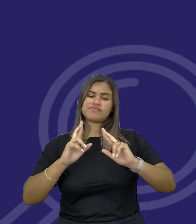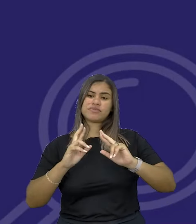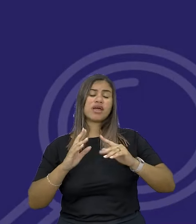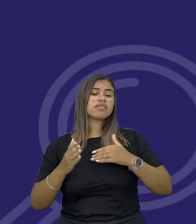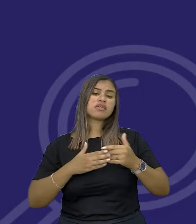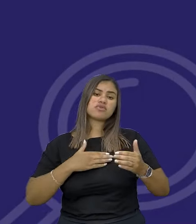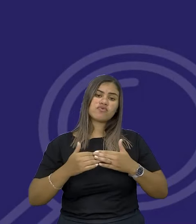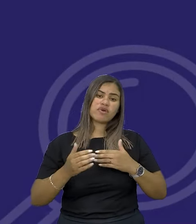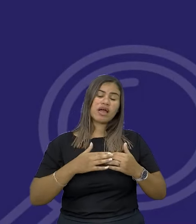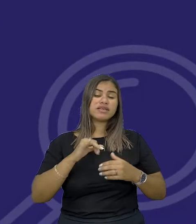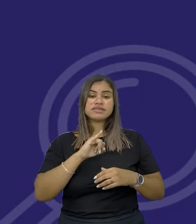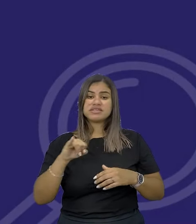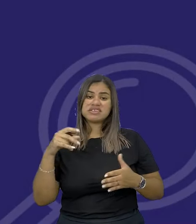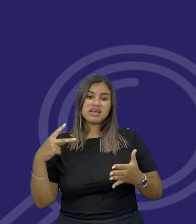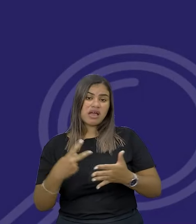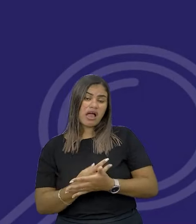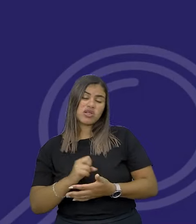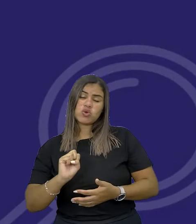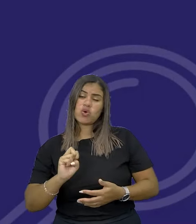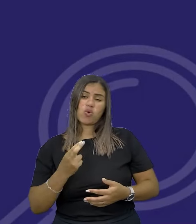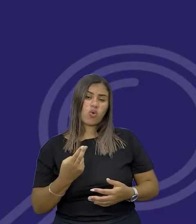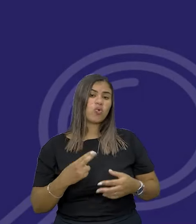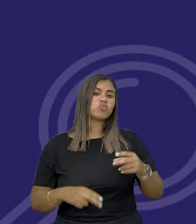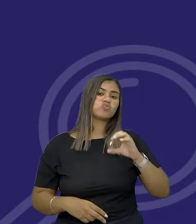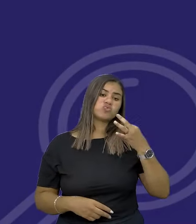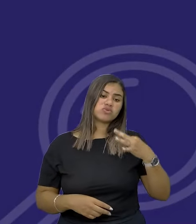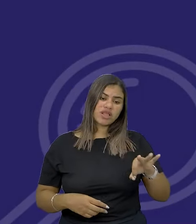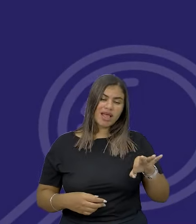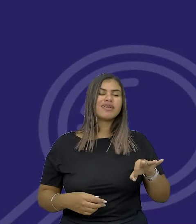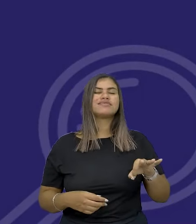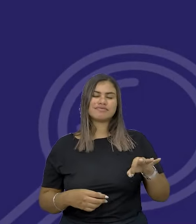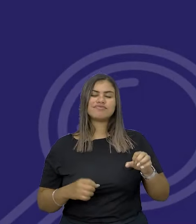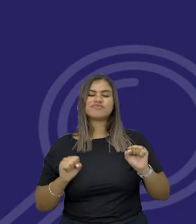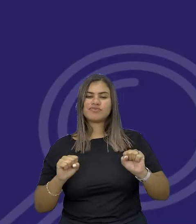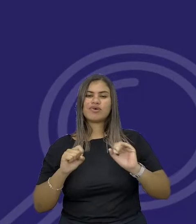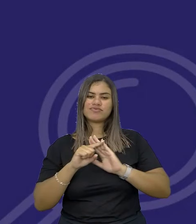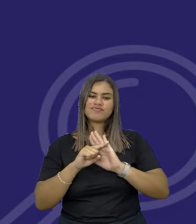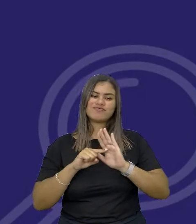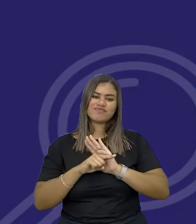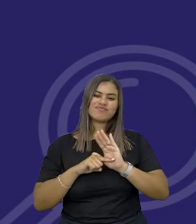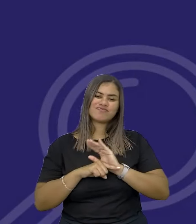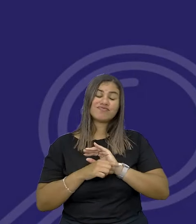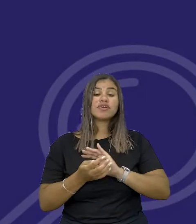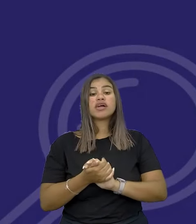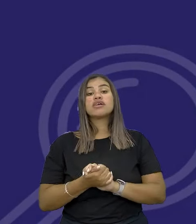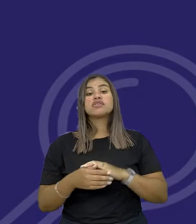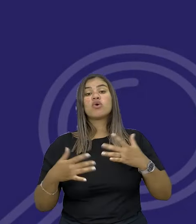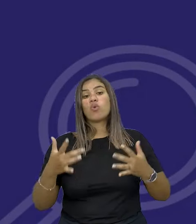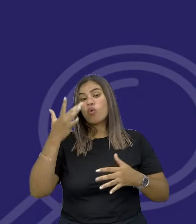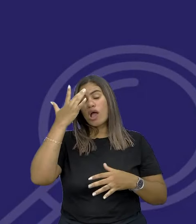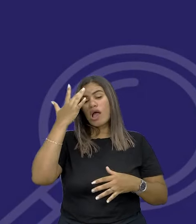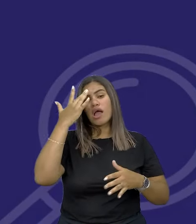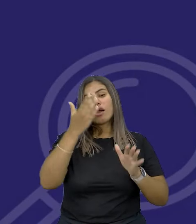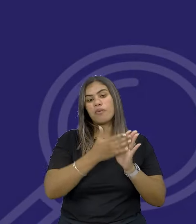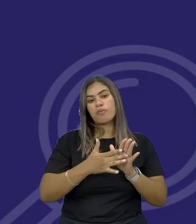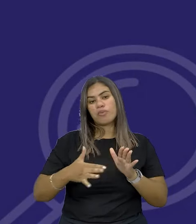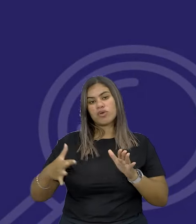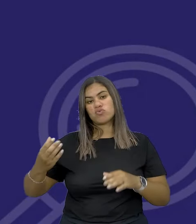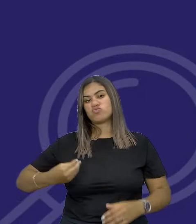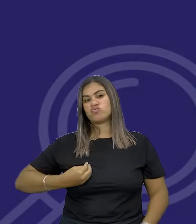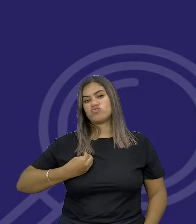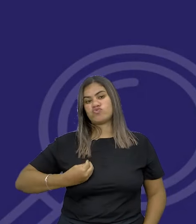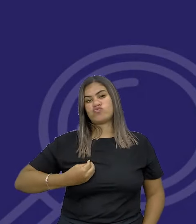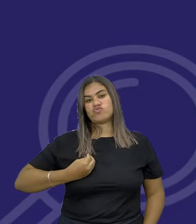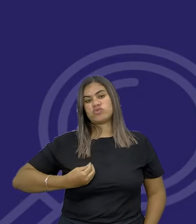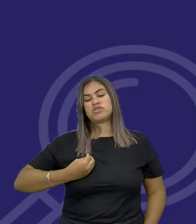de estarem corretas ou não, que serão objetos da análise e discussão da turma. Eu acho que esse momento aqui do registro é o